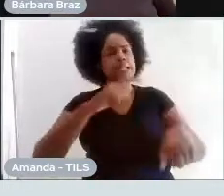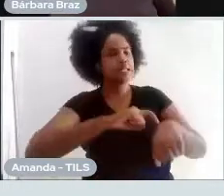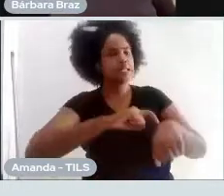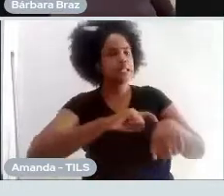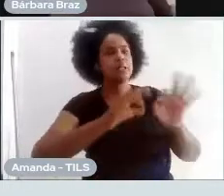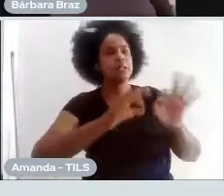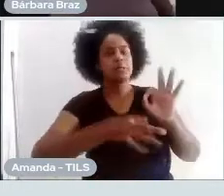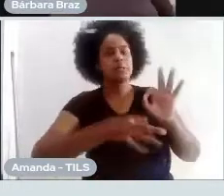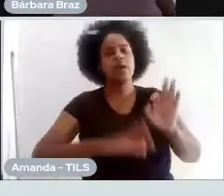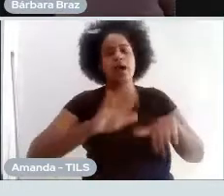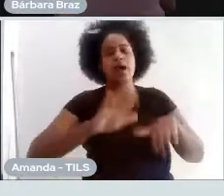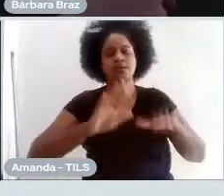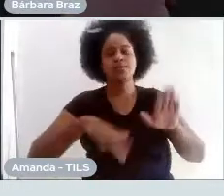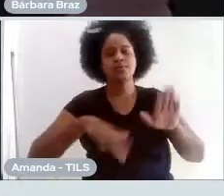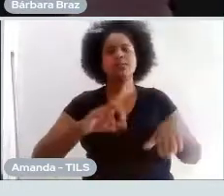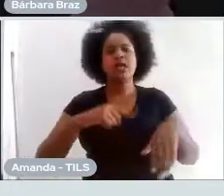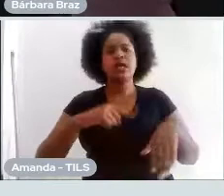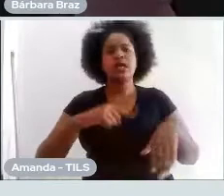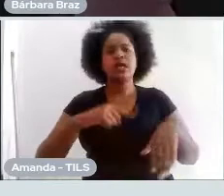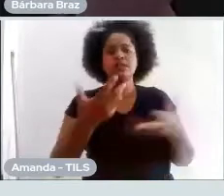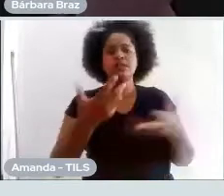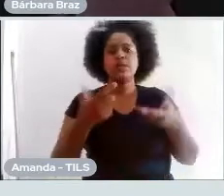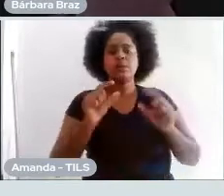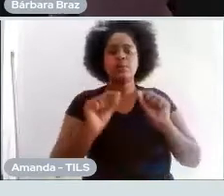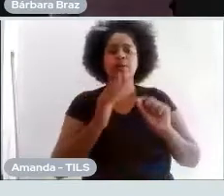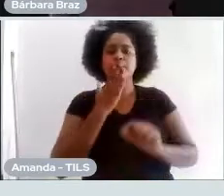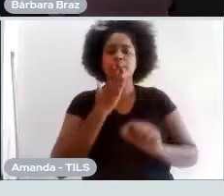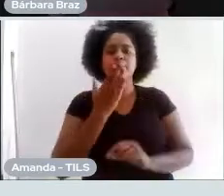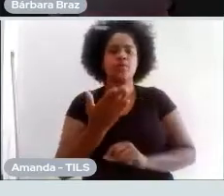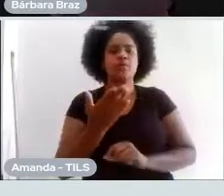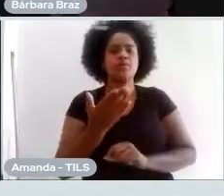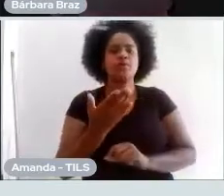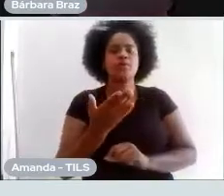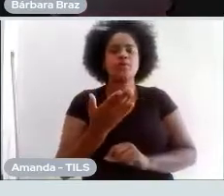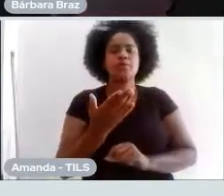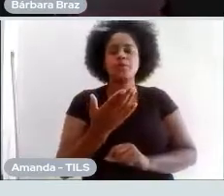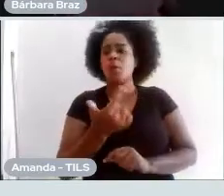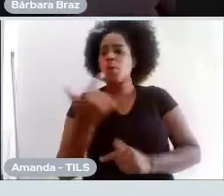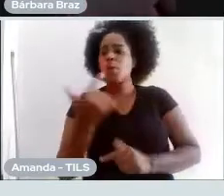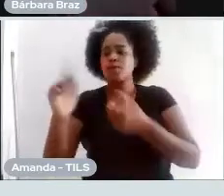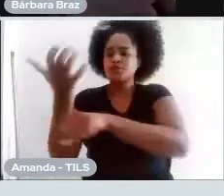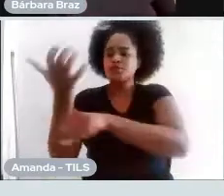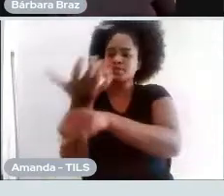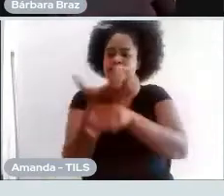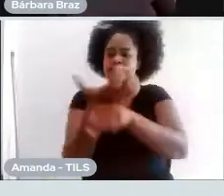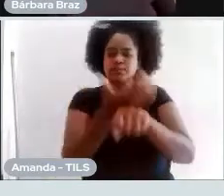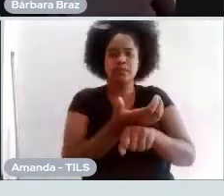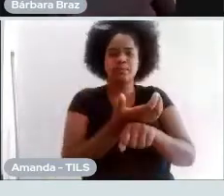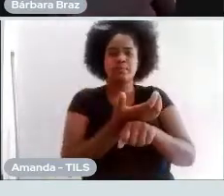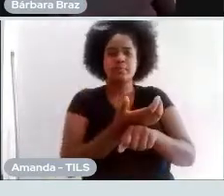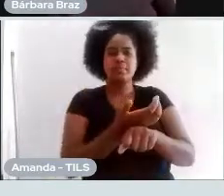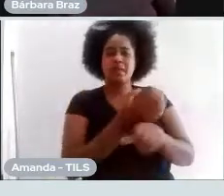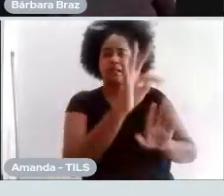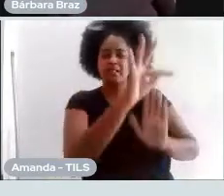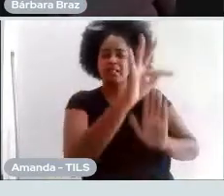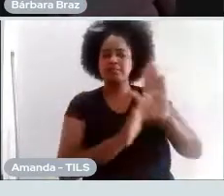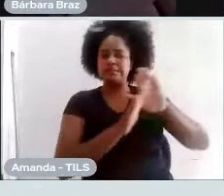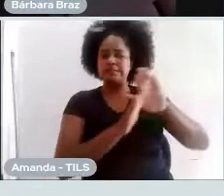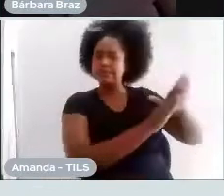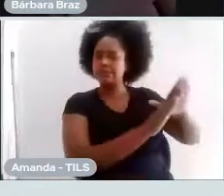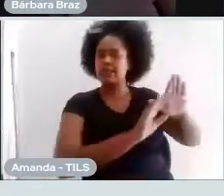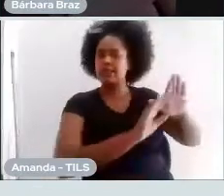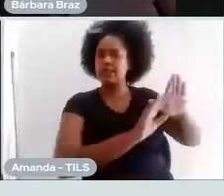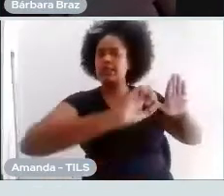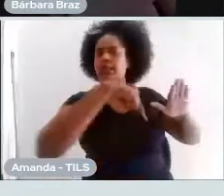dando prioridade, talvez, a outras disciplinas e deixando as aulas de redação apenas para serem assistidas, mas não